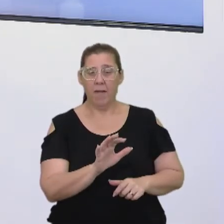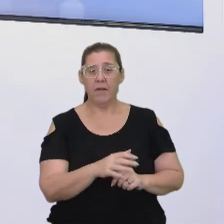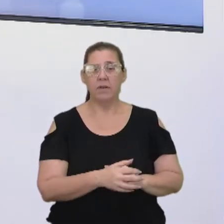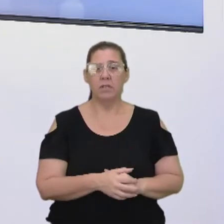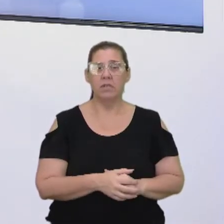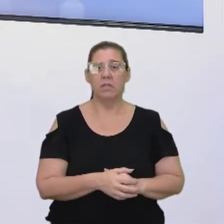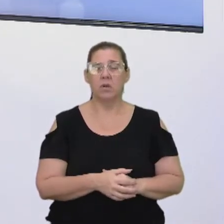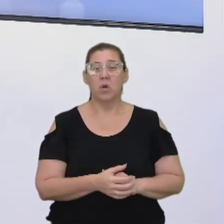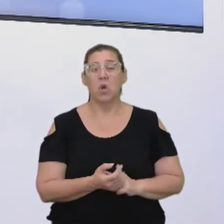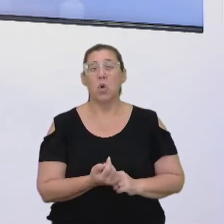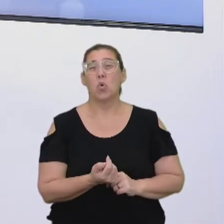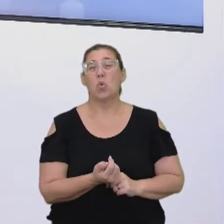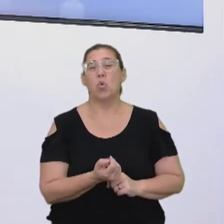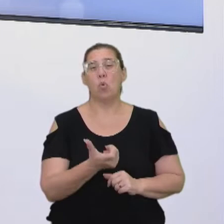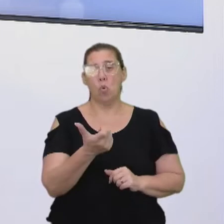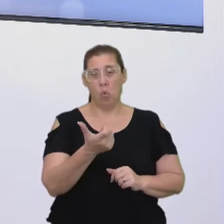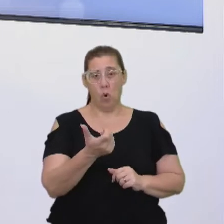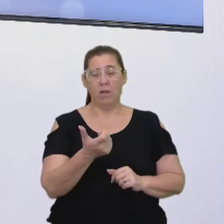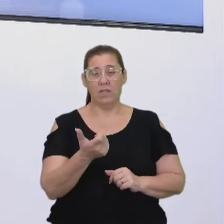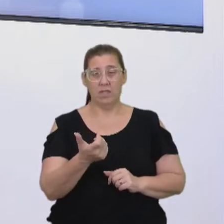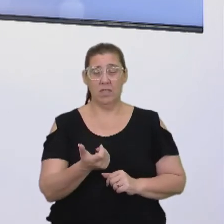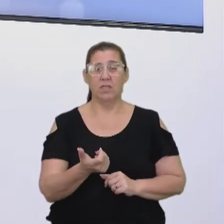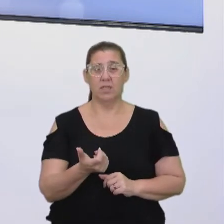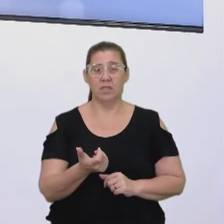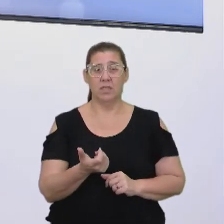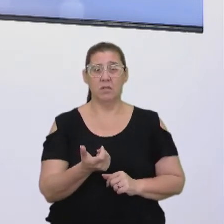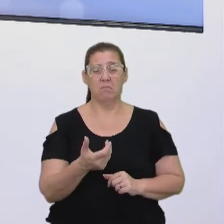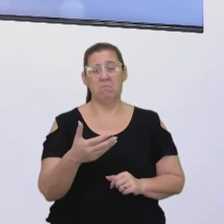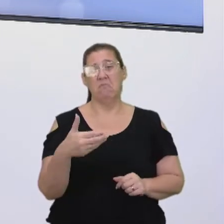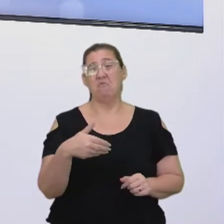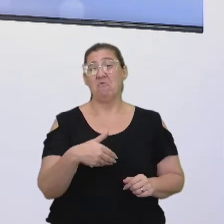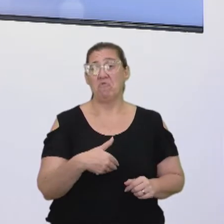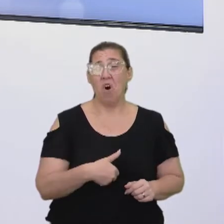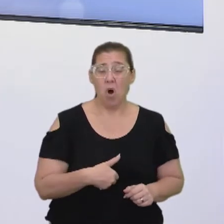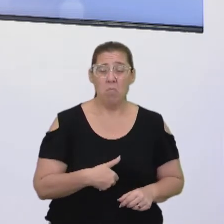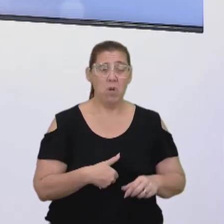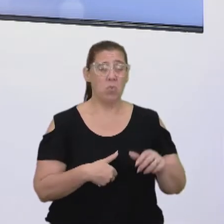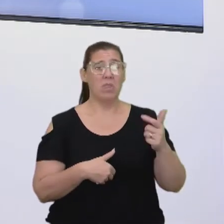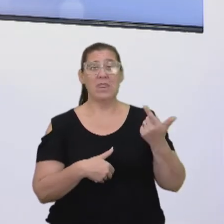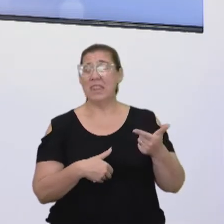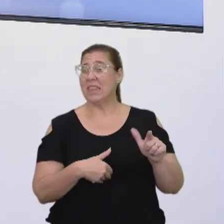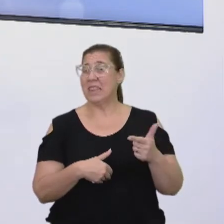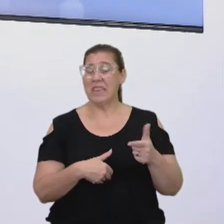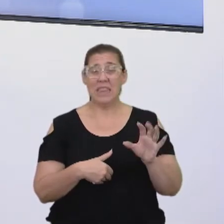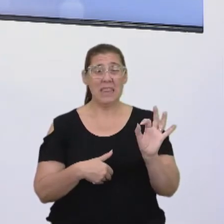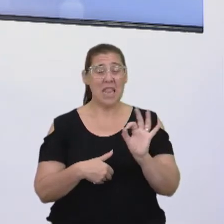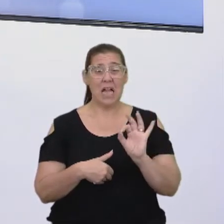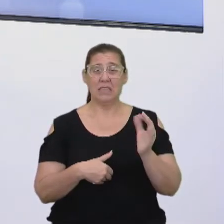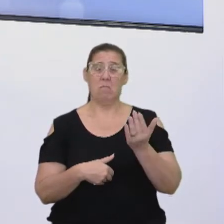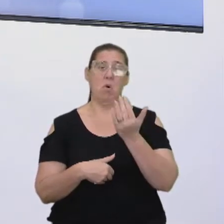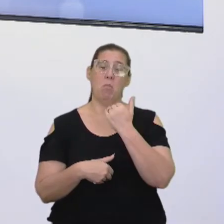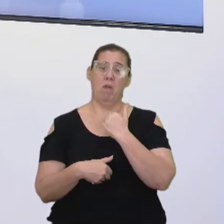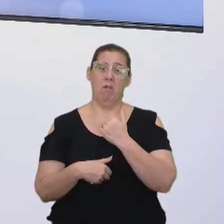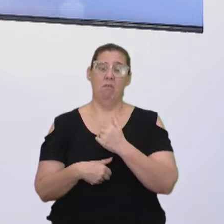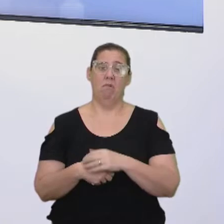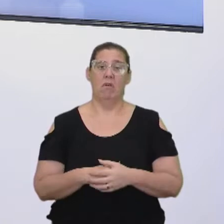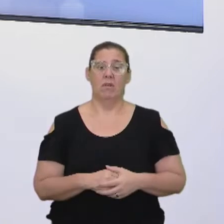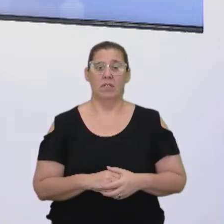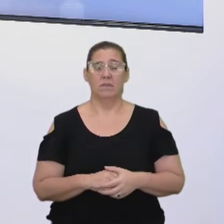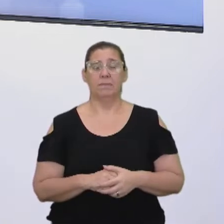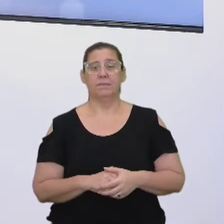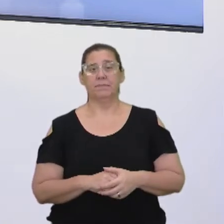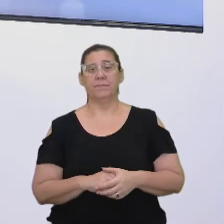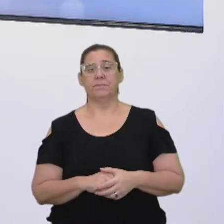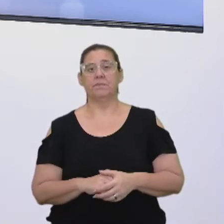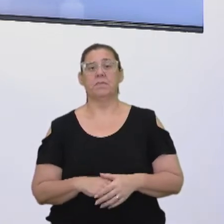dizer, caminhando, não no lado positivo, para também estar numa situação de fome e miséria extrema, tá?